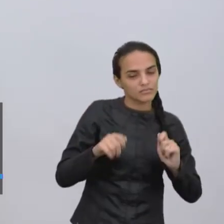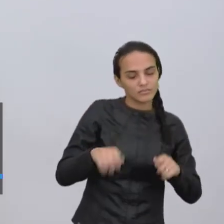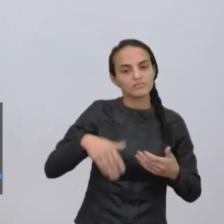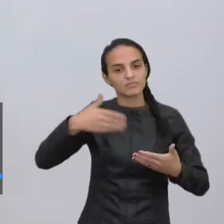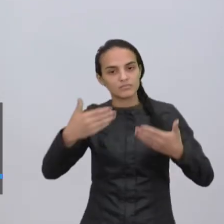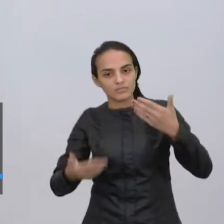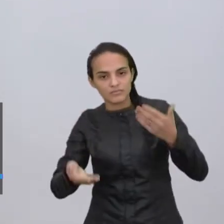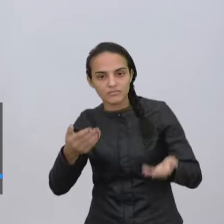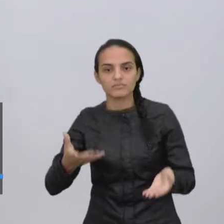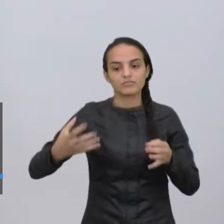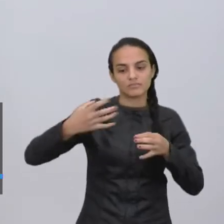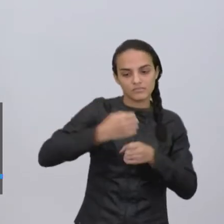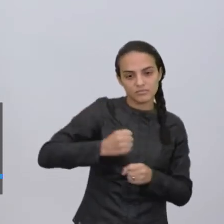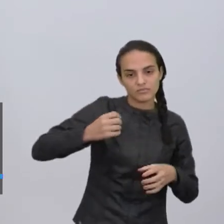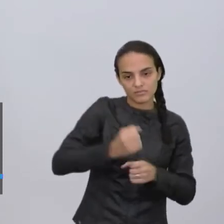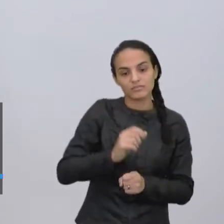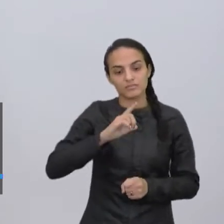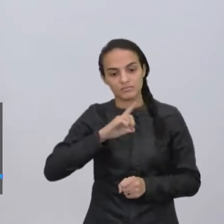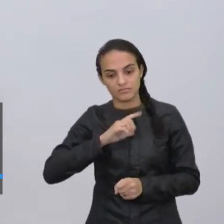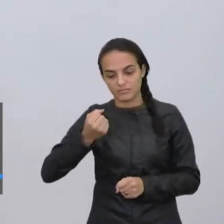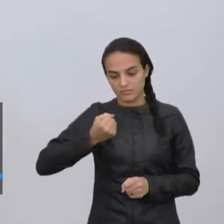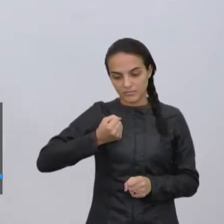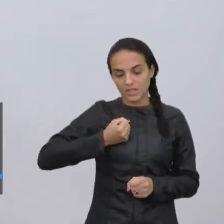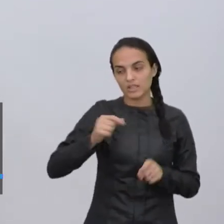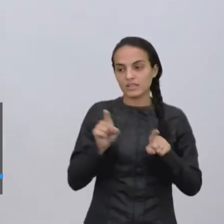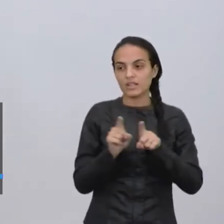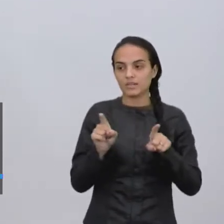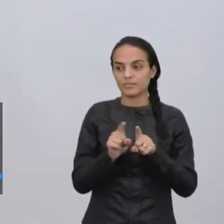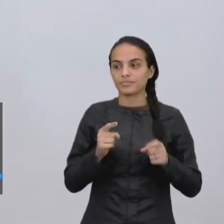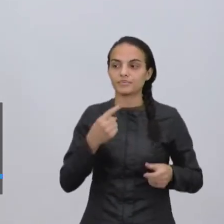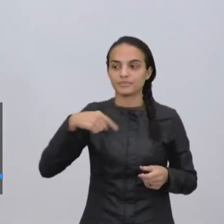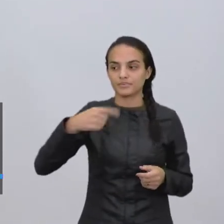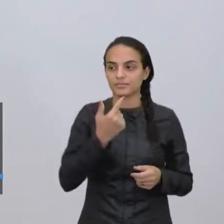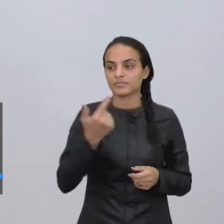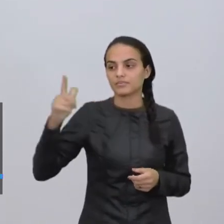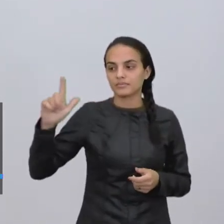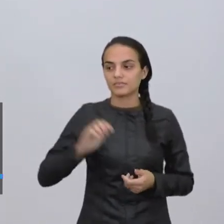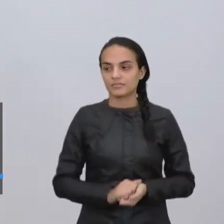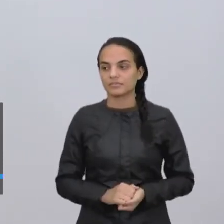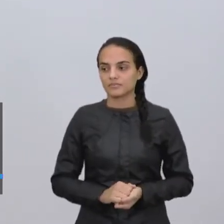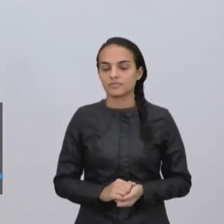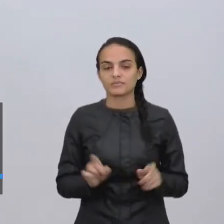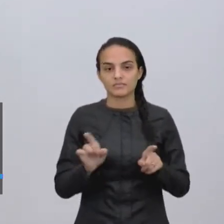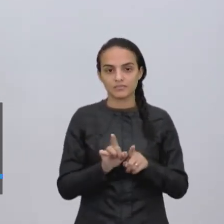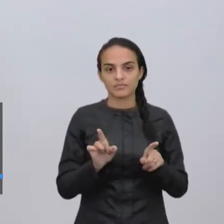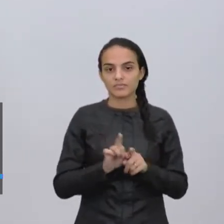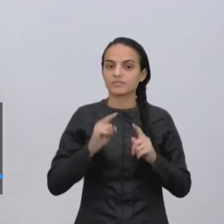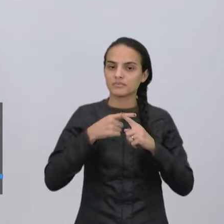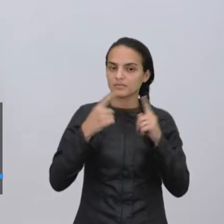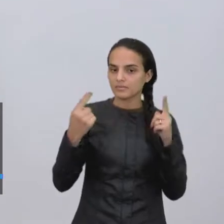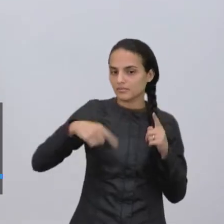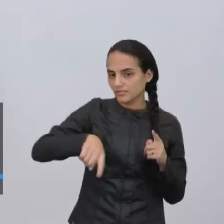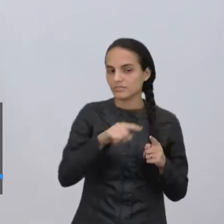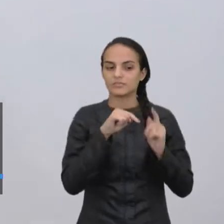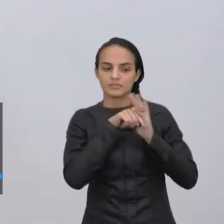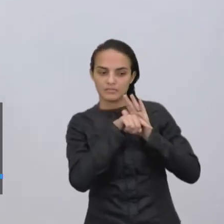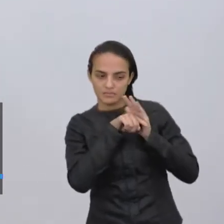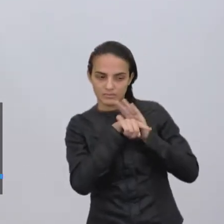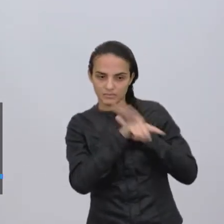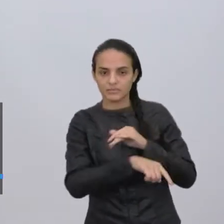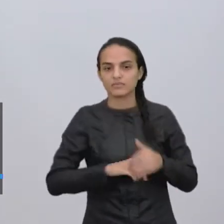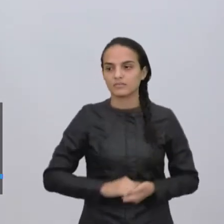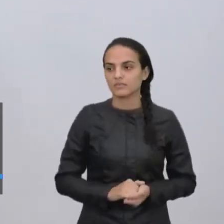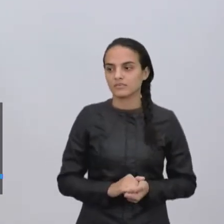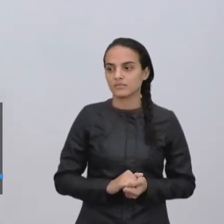variáveis quantitativas, que tem números, qualitativa a gente já faz outro tipo de coisa, tá? Outro tipo de análise, mas a gente vai e analisa.